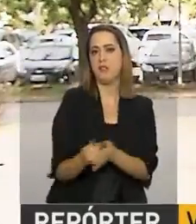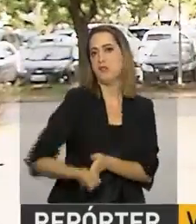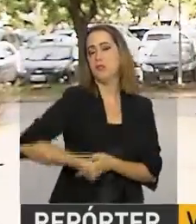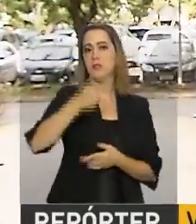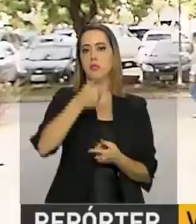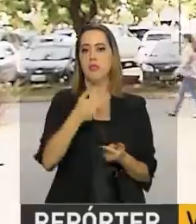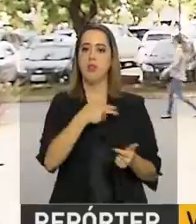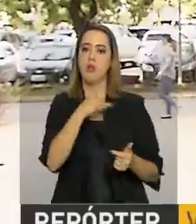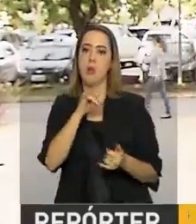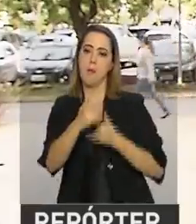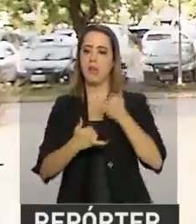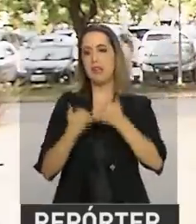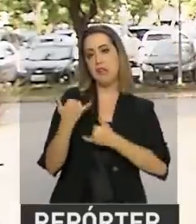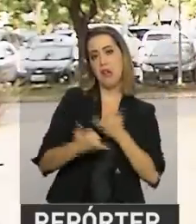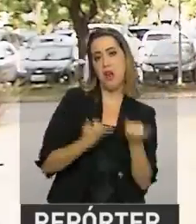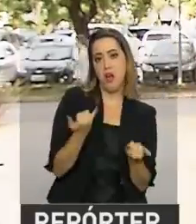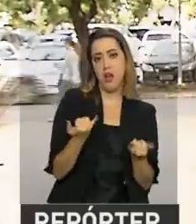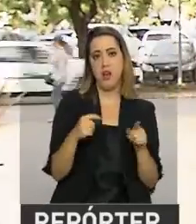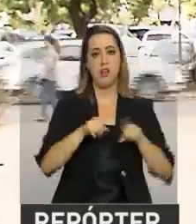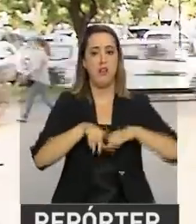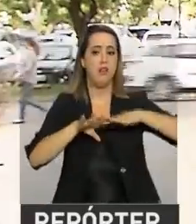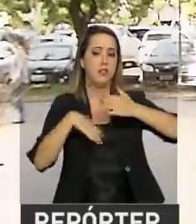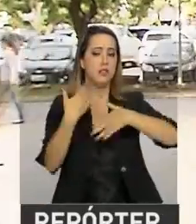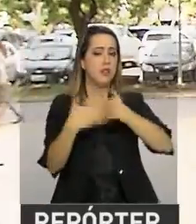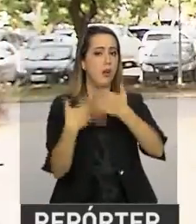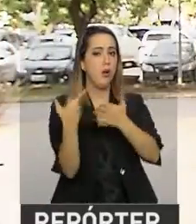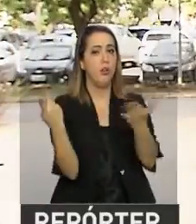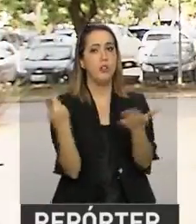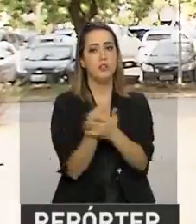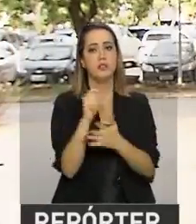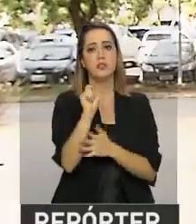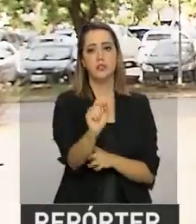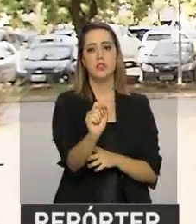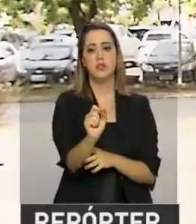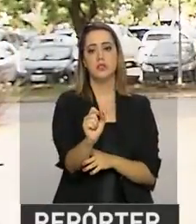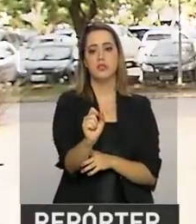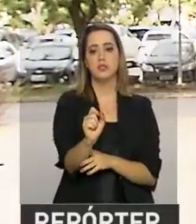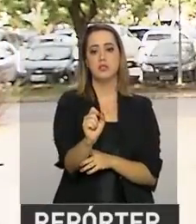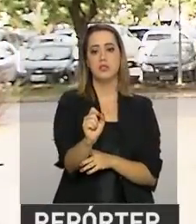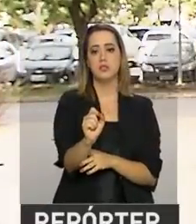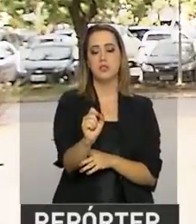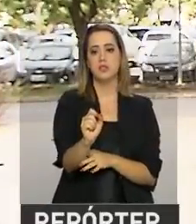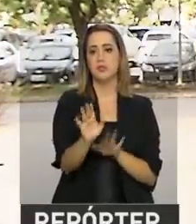estava brincando, isso foi levado de uma maneira, digamos,